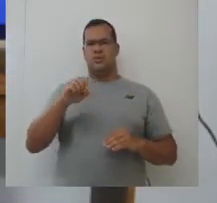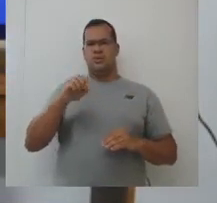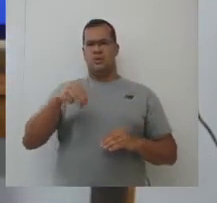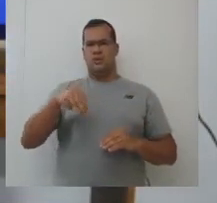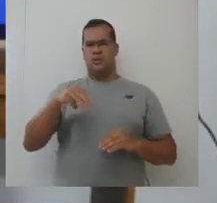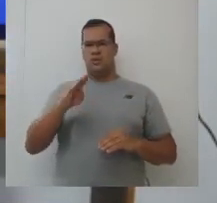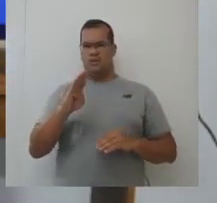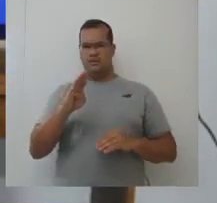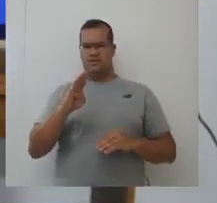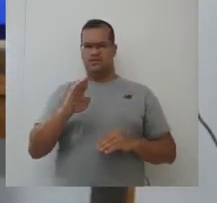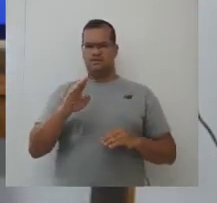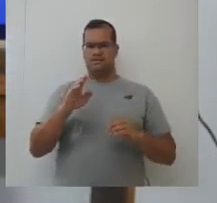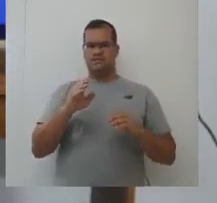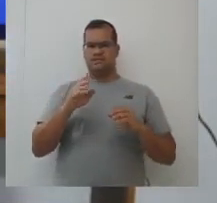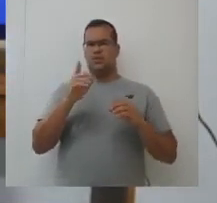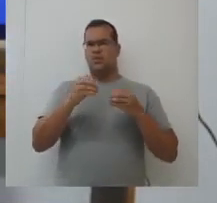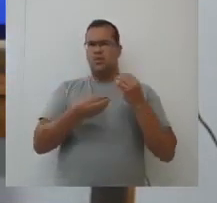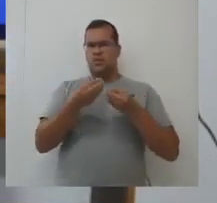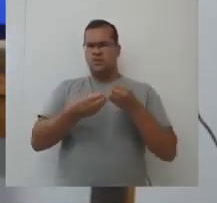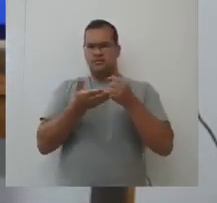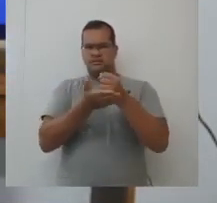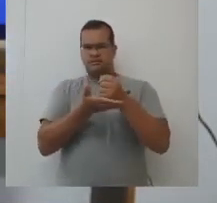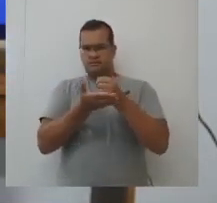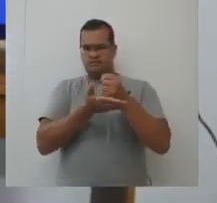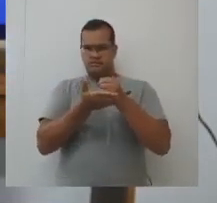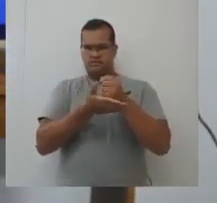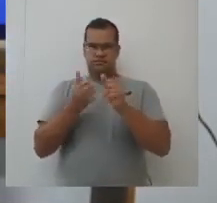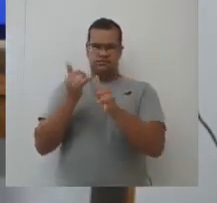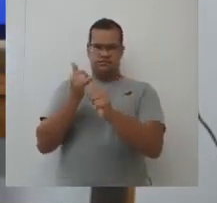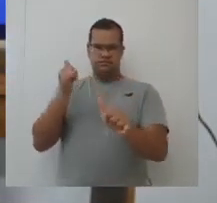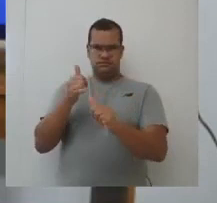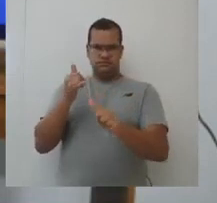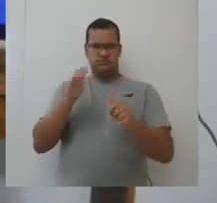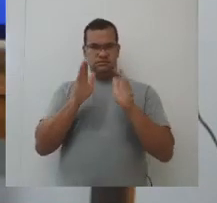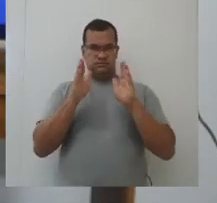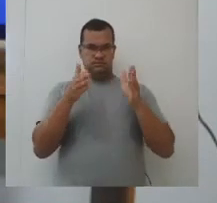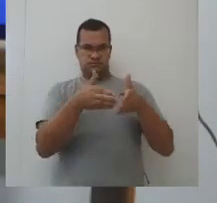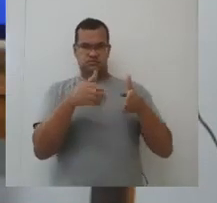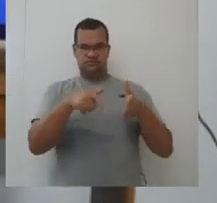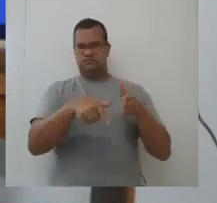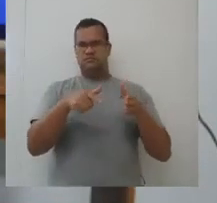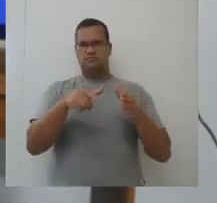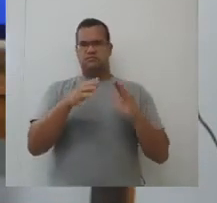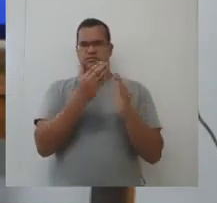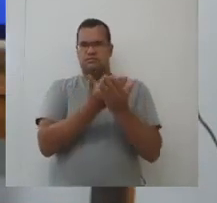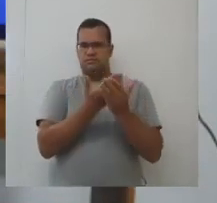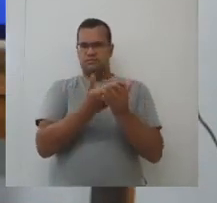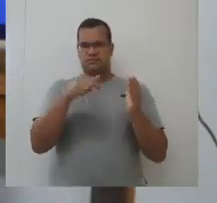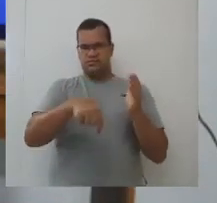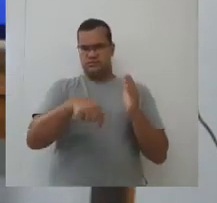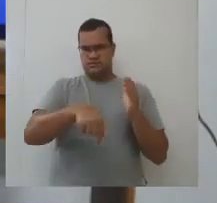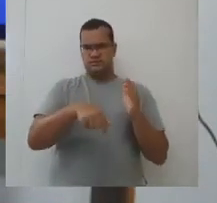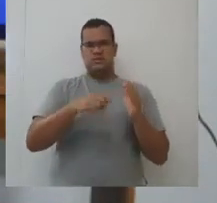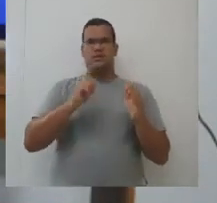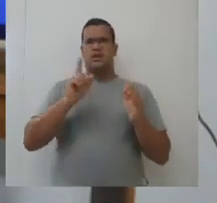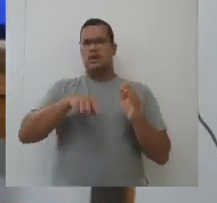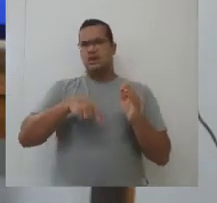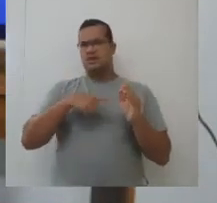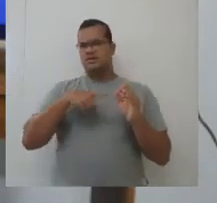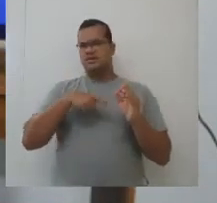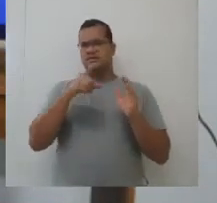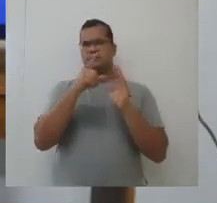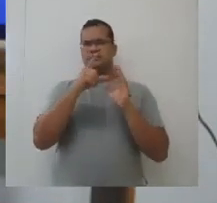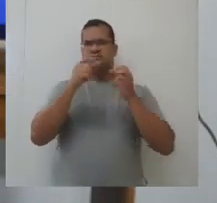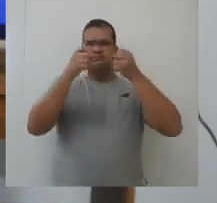os princípios básicos da eletrostática. O foco da aula de hoje é a gente falar em o